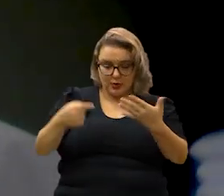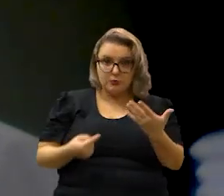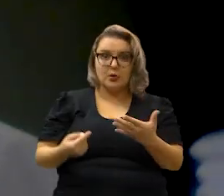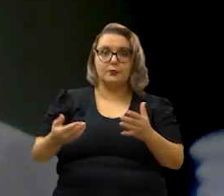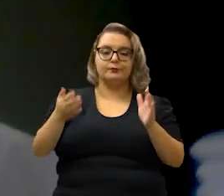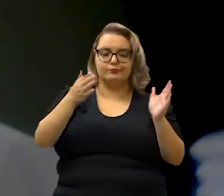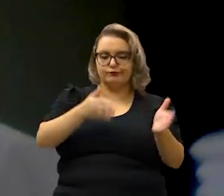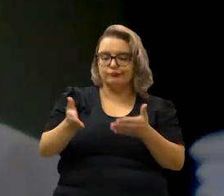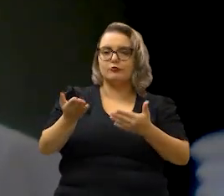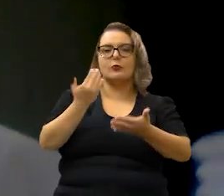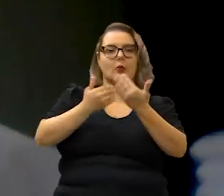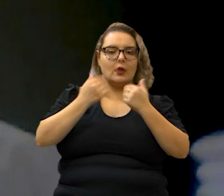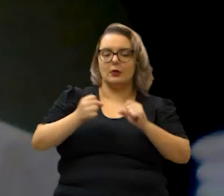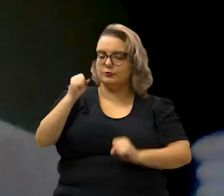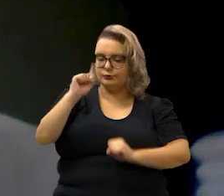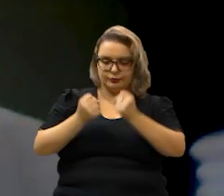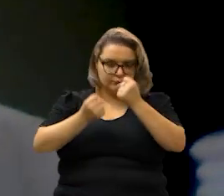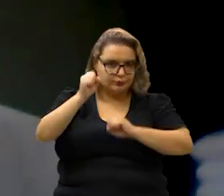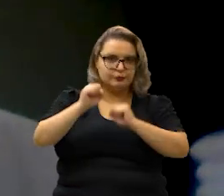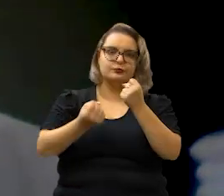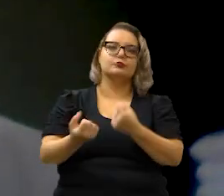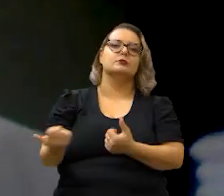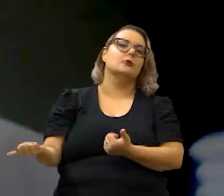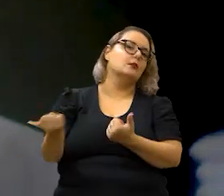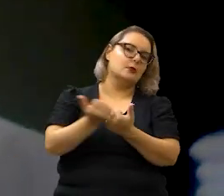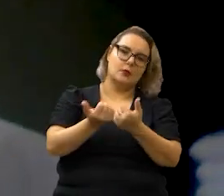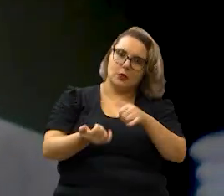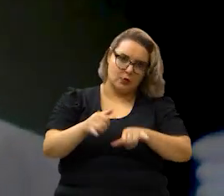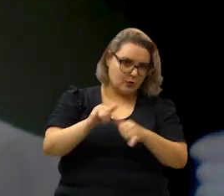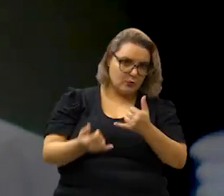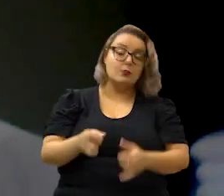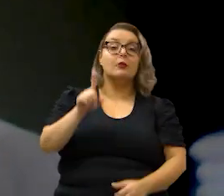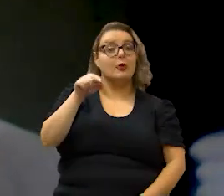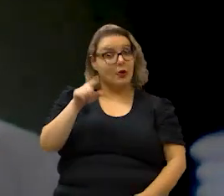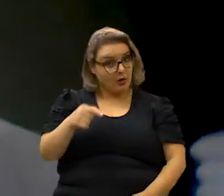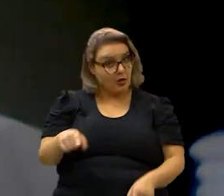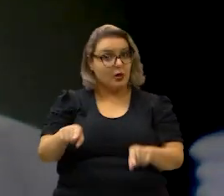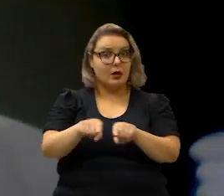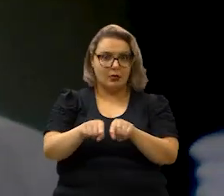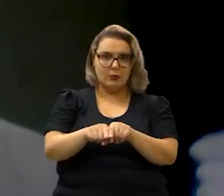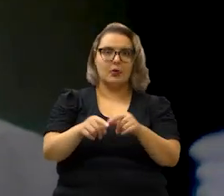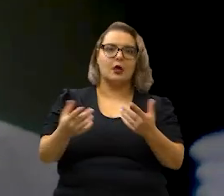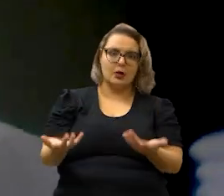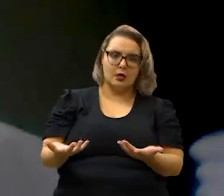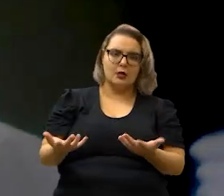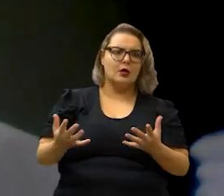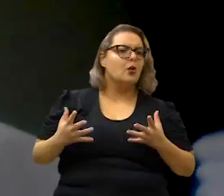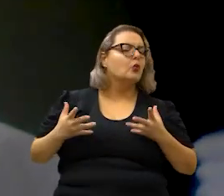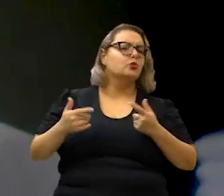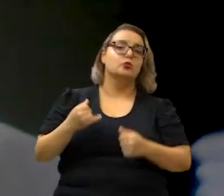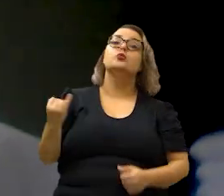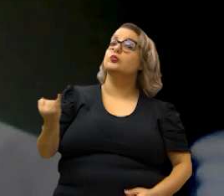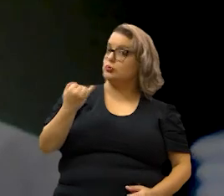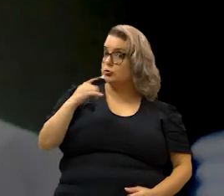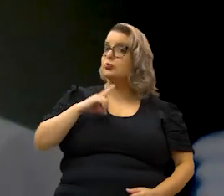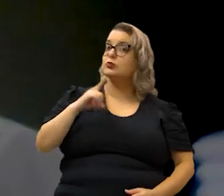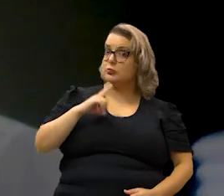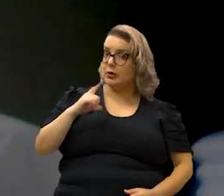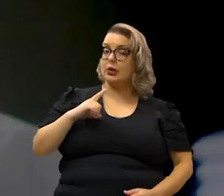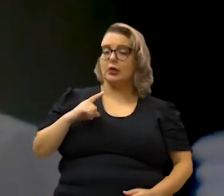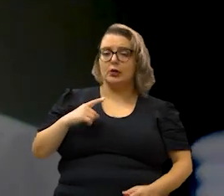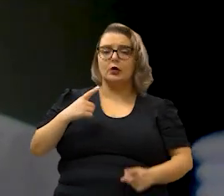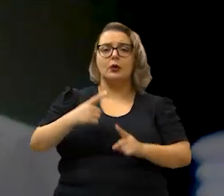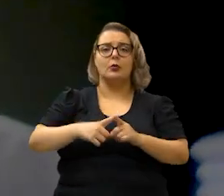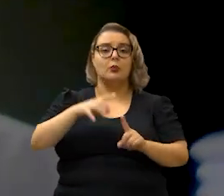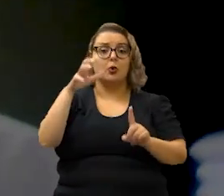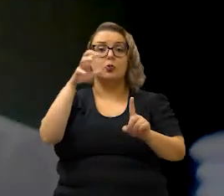processos de ingestão de substâncias, o álcool, uma delas. Isto tudo tem importância porque